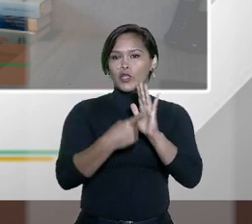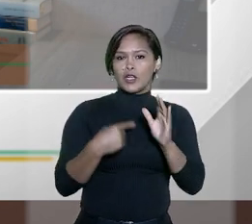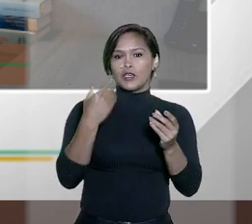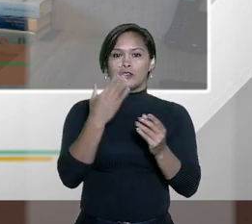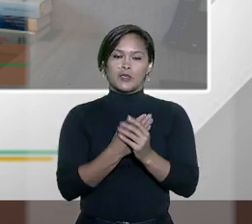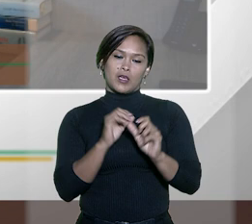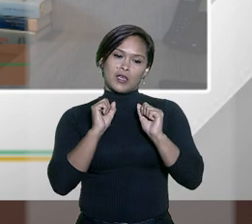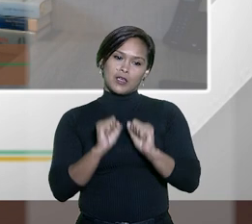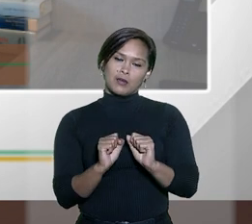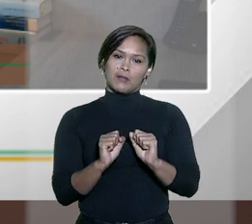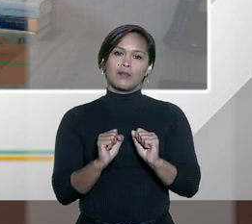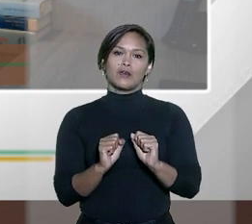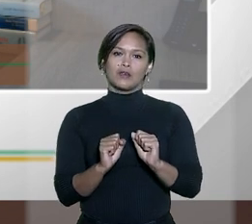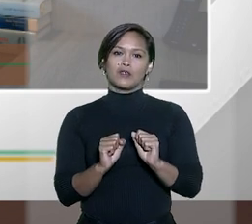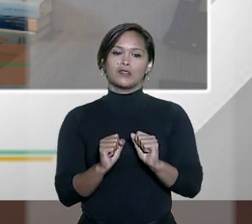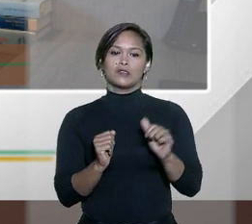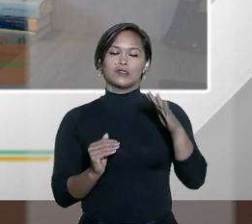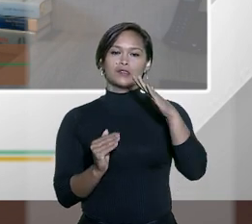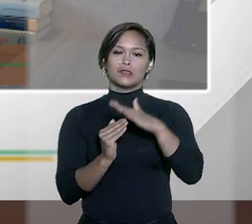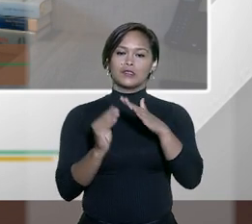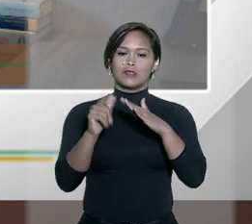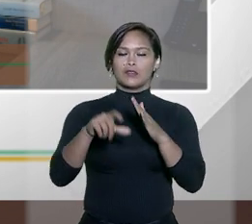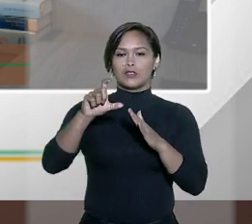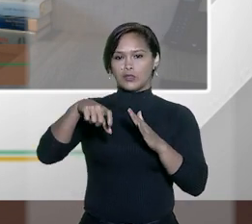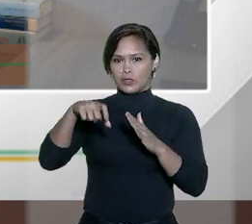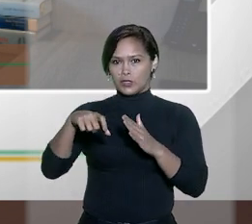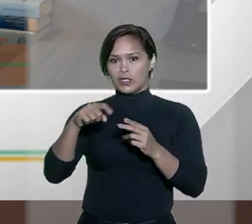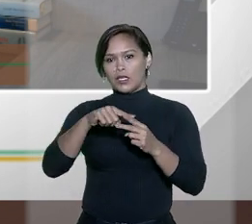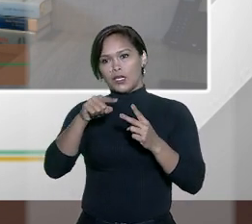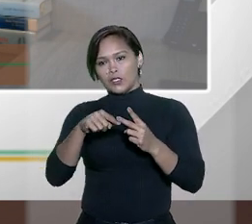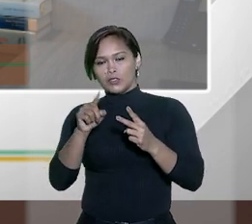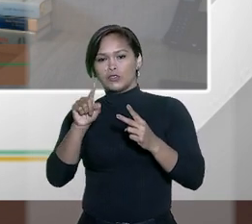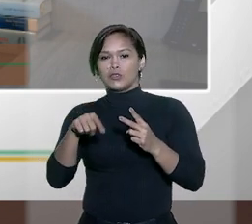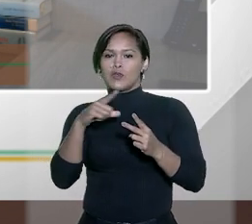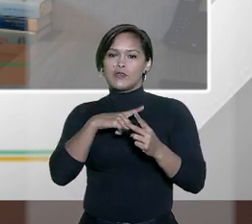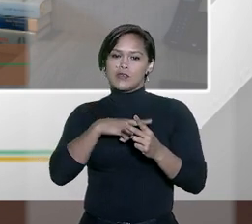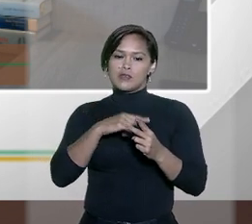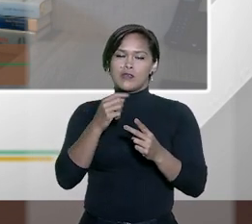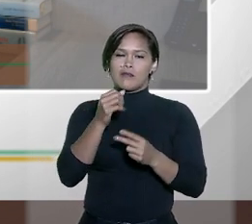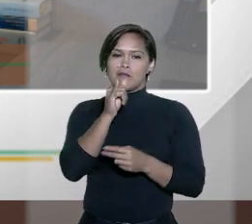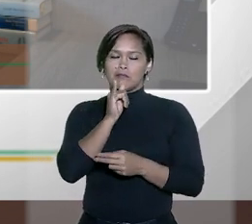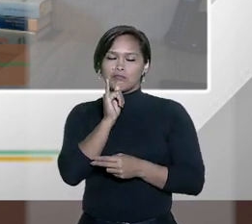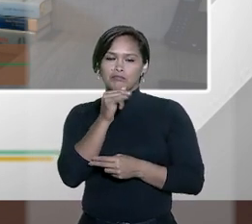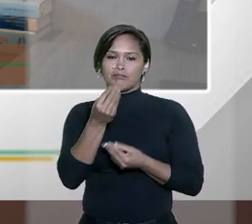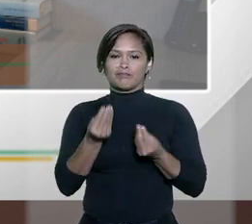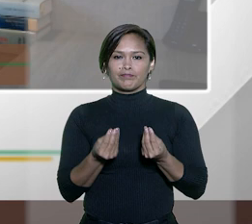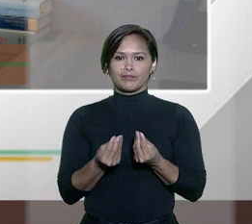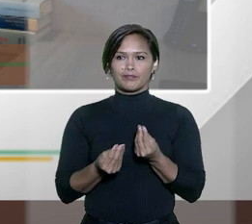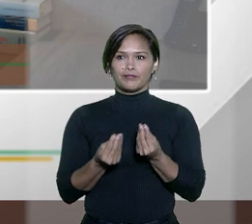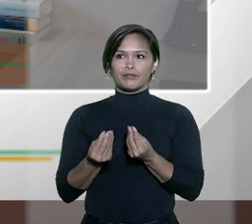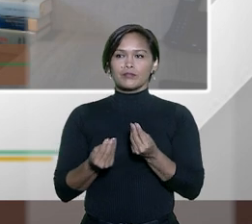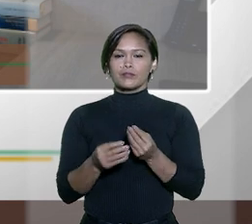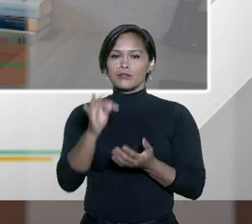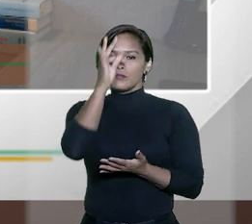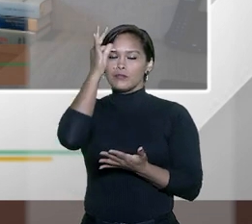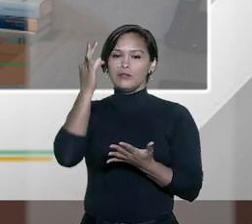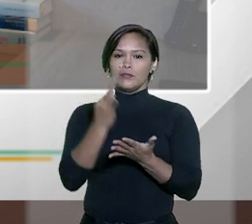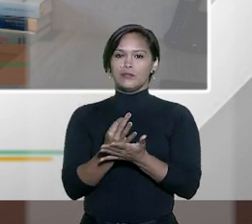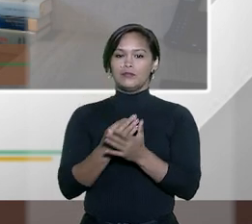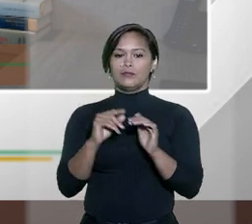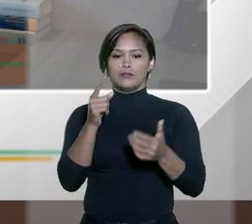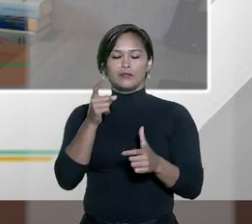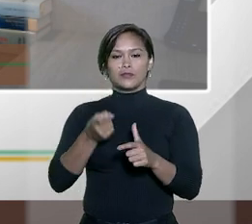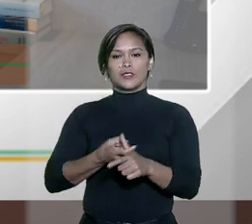no processo que possa interferir no crédito, né? Então, se tem alguma, por exemplo, alguma tese que